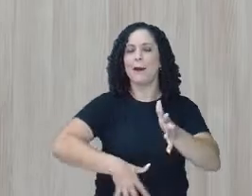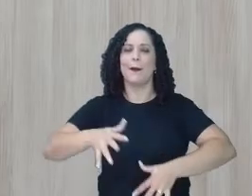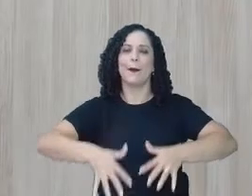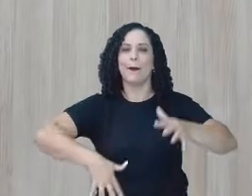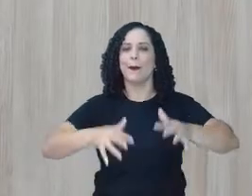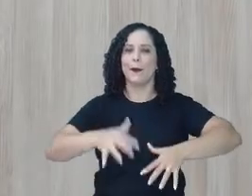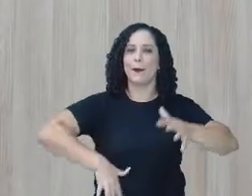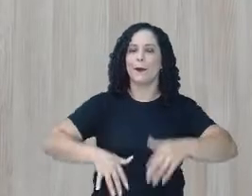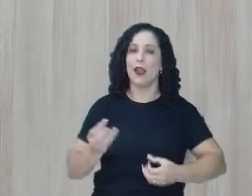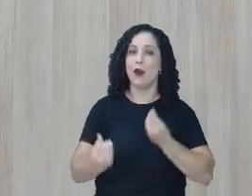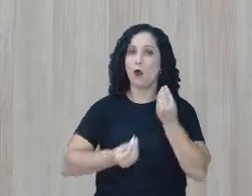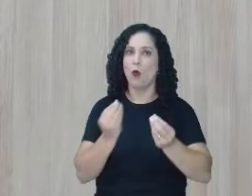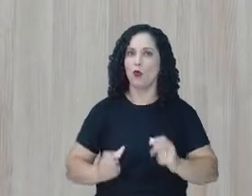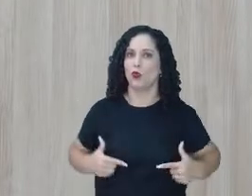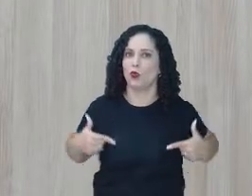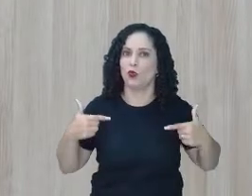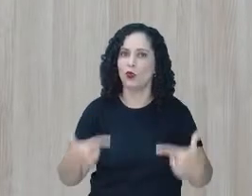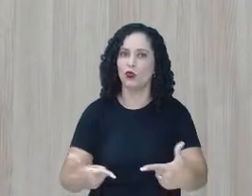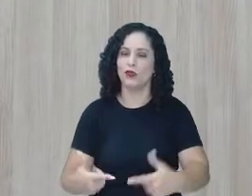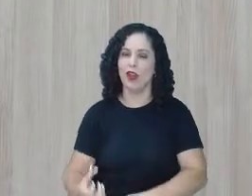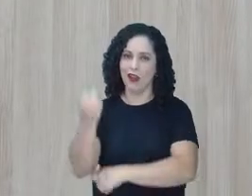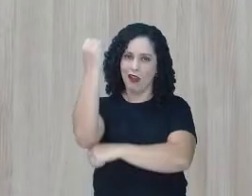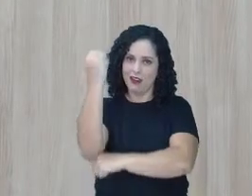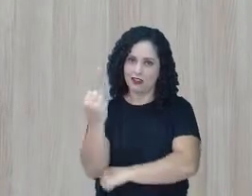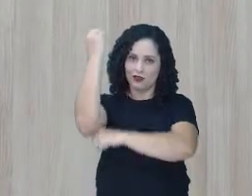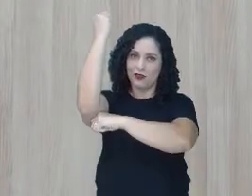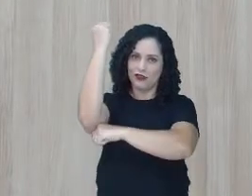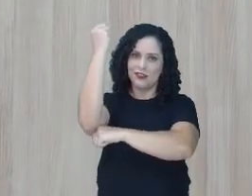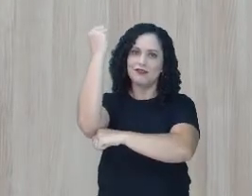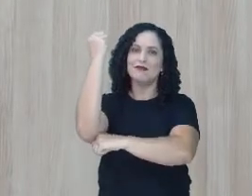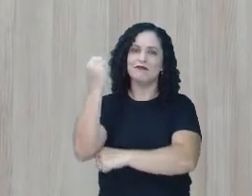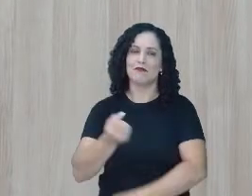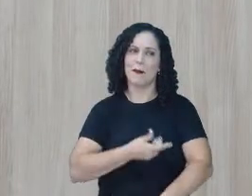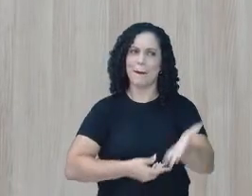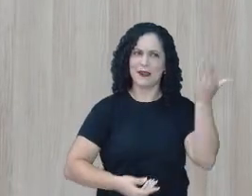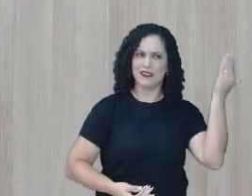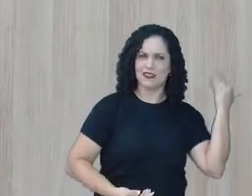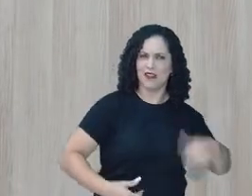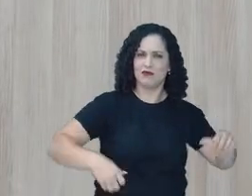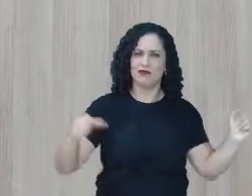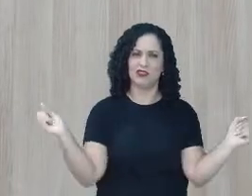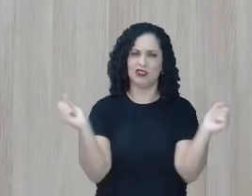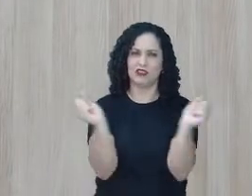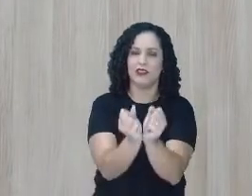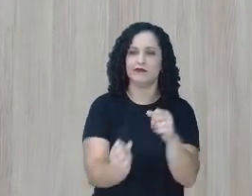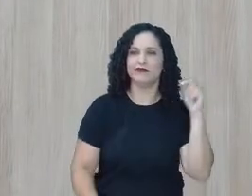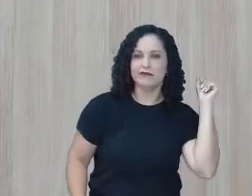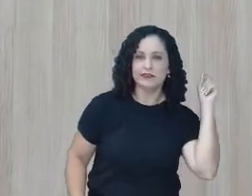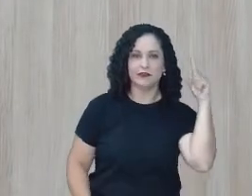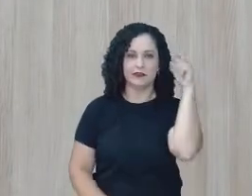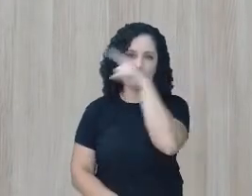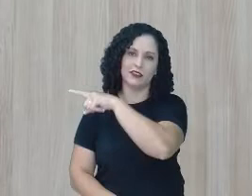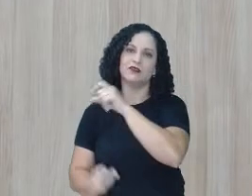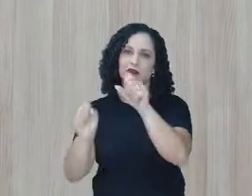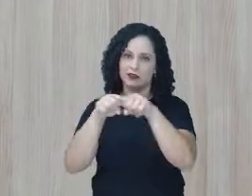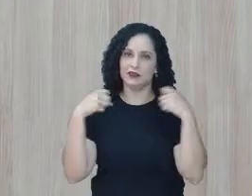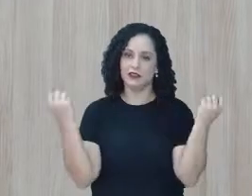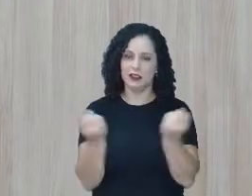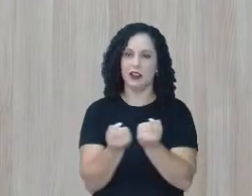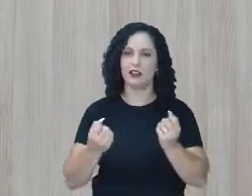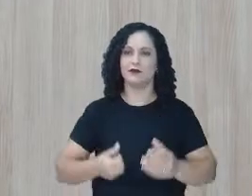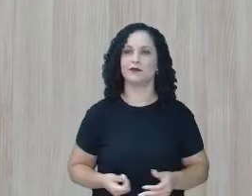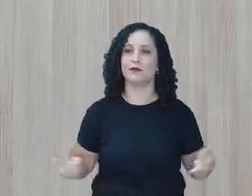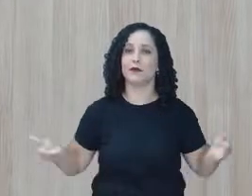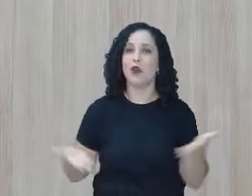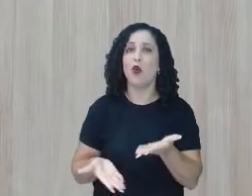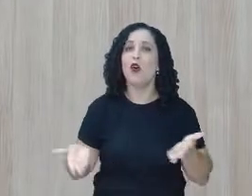de resistir, de lutar nesse passado escravista, né, na nossa sociedade. Enfim, e aí a gente vai